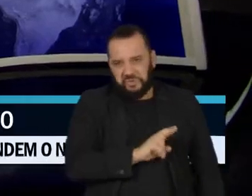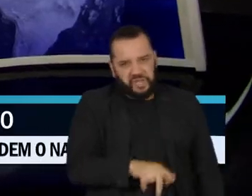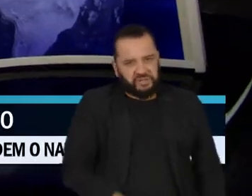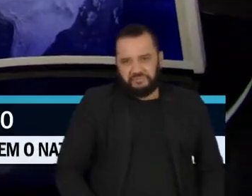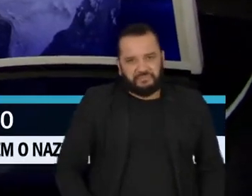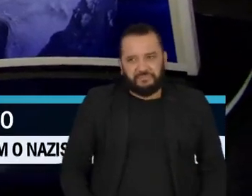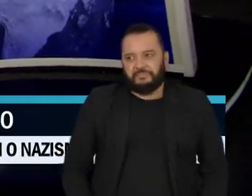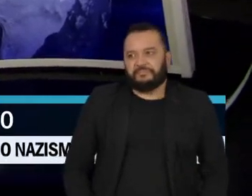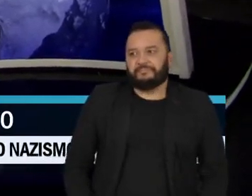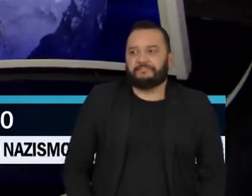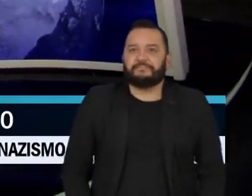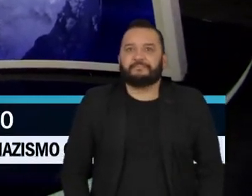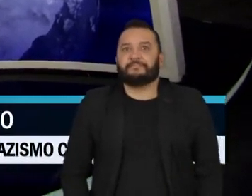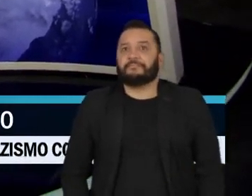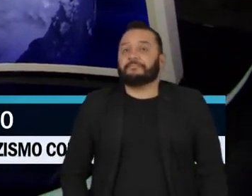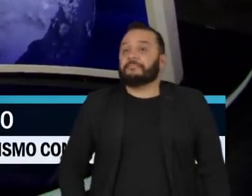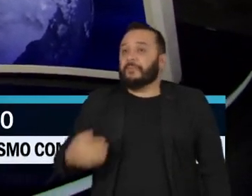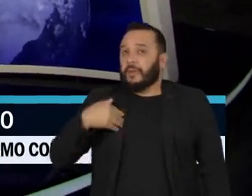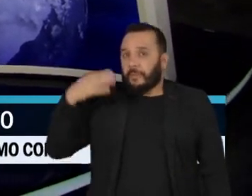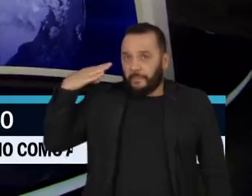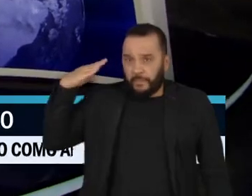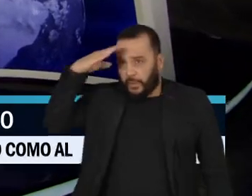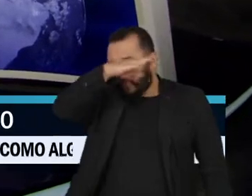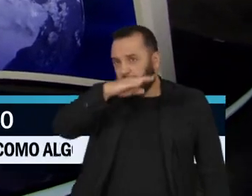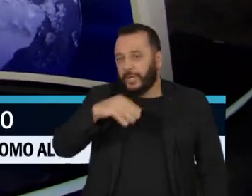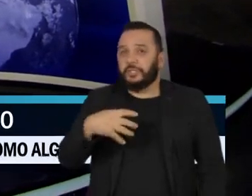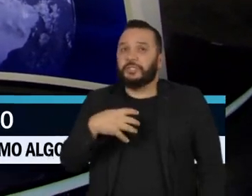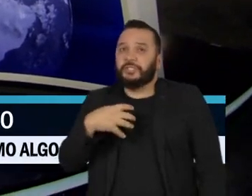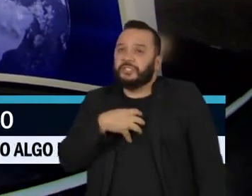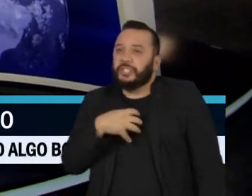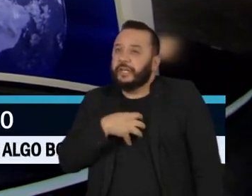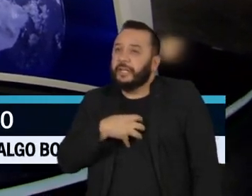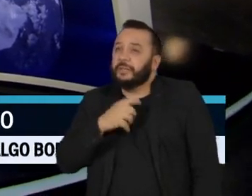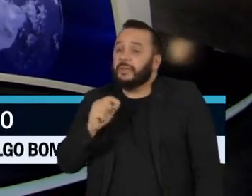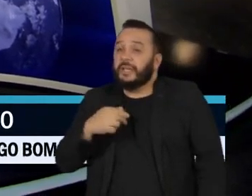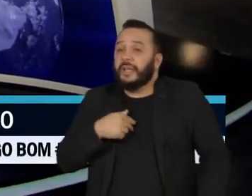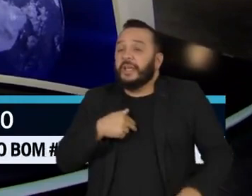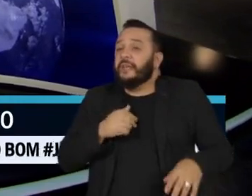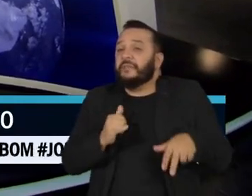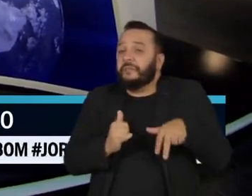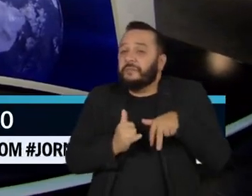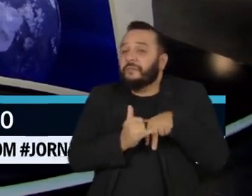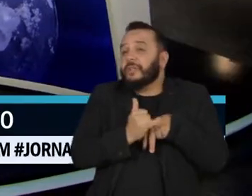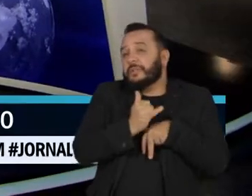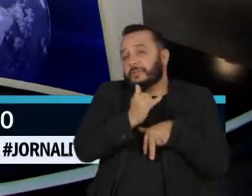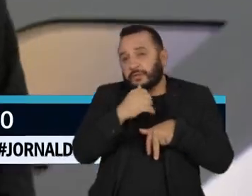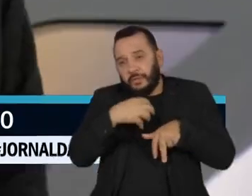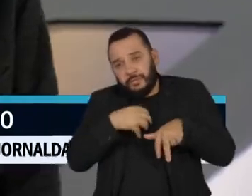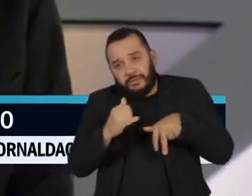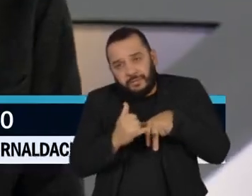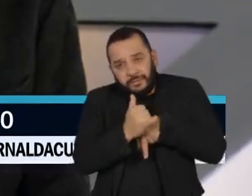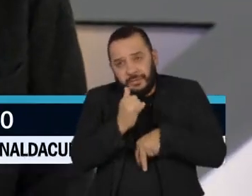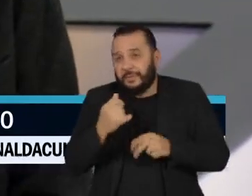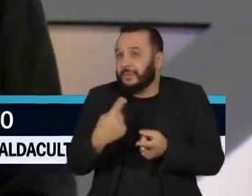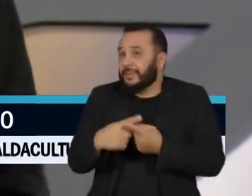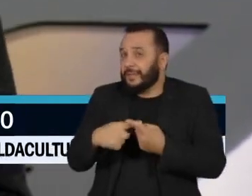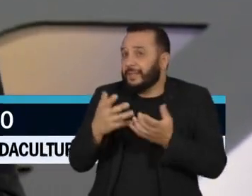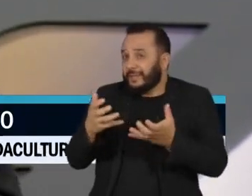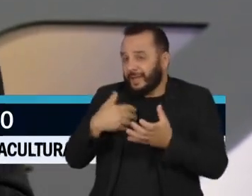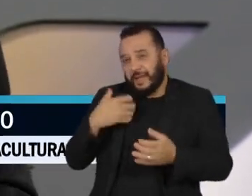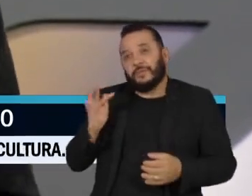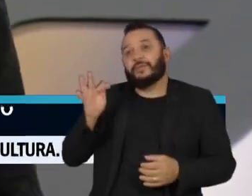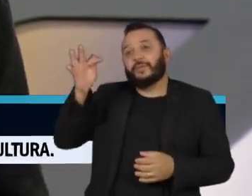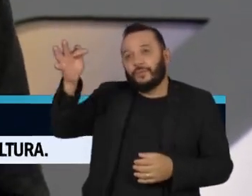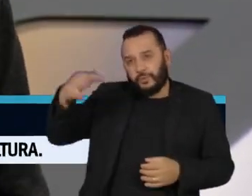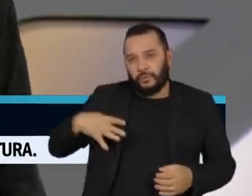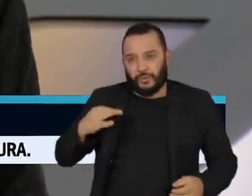bolsonaro pode ter adotado um tom de vitimização já de olho em eleições futuras pode ser a gente sabe que o bolsonaro